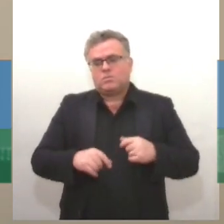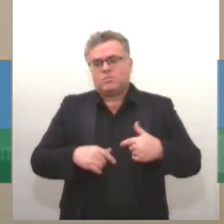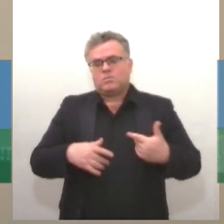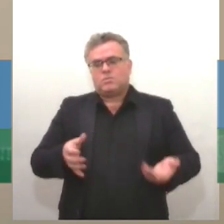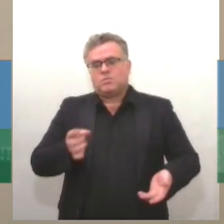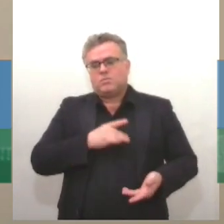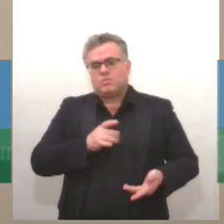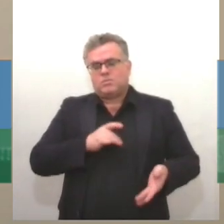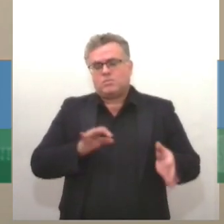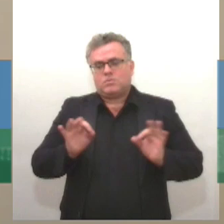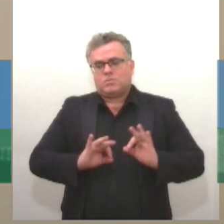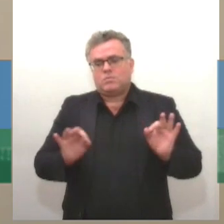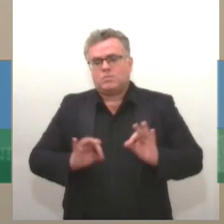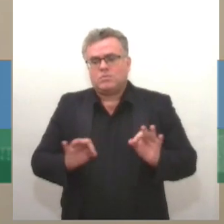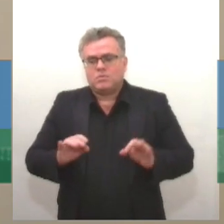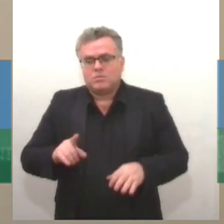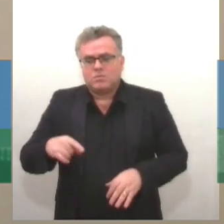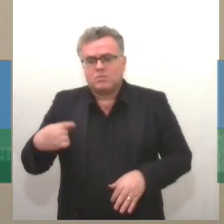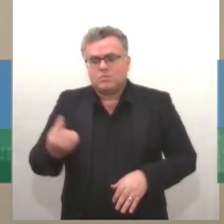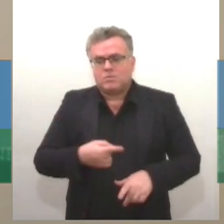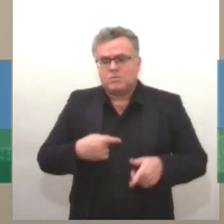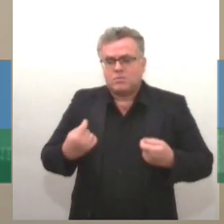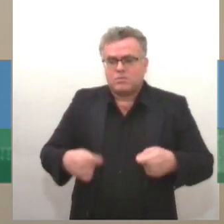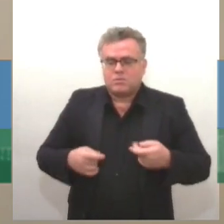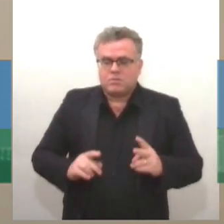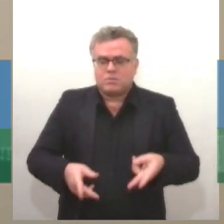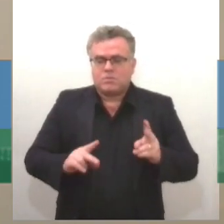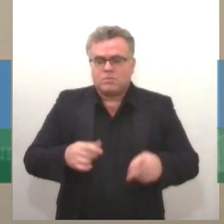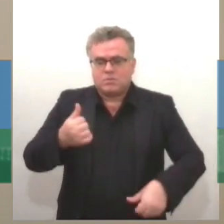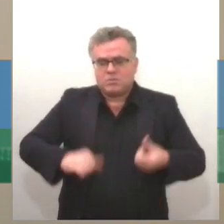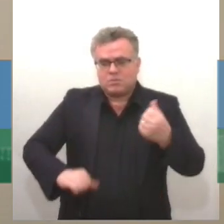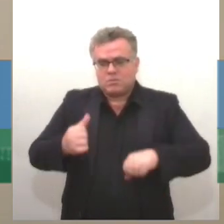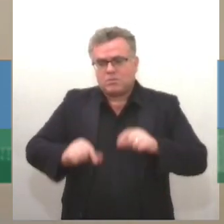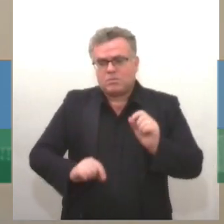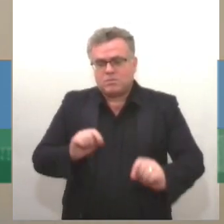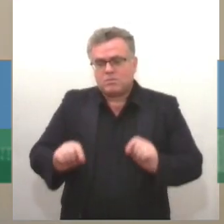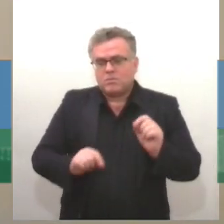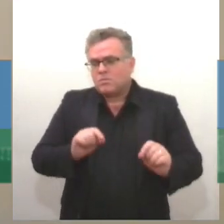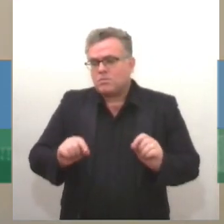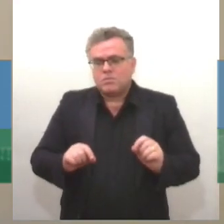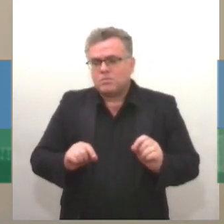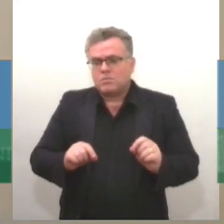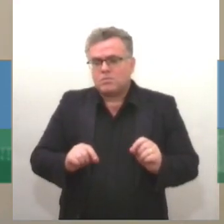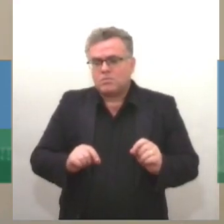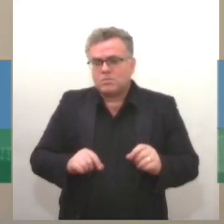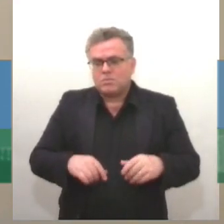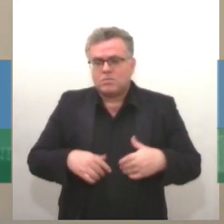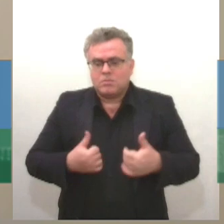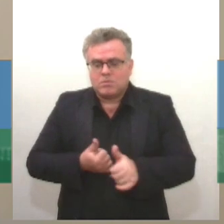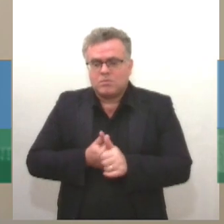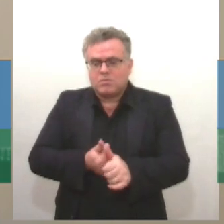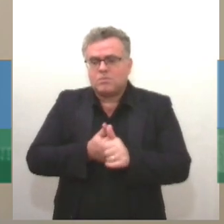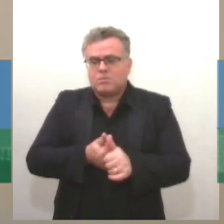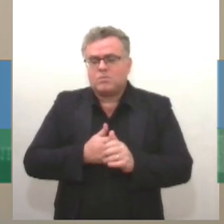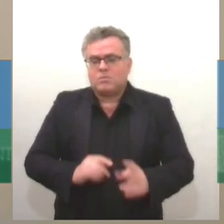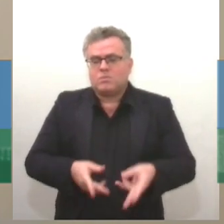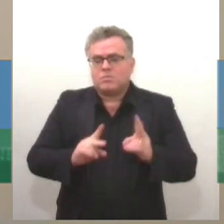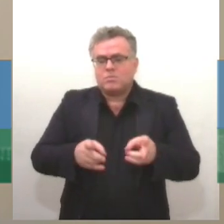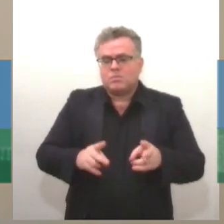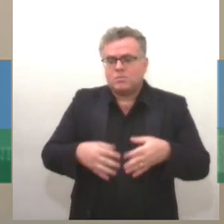Nós precisamos, na nossa avaliação, Aline, se necessário for